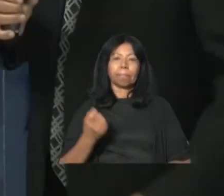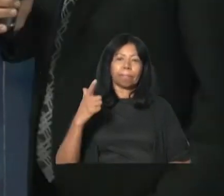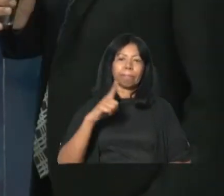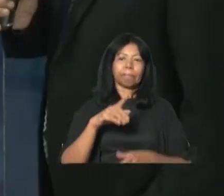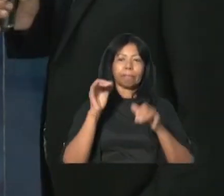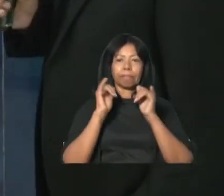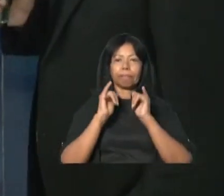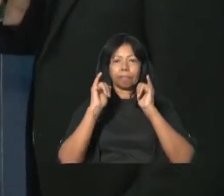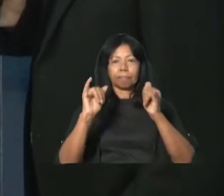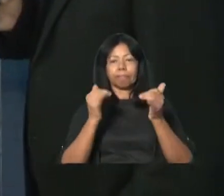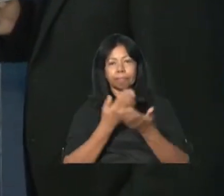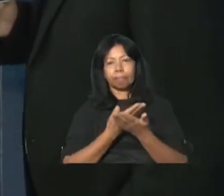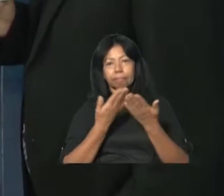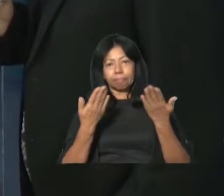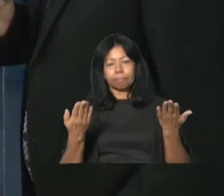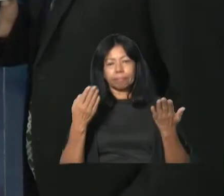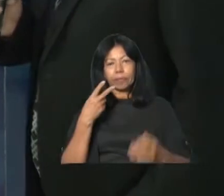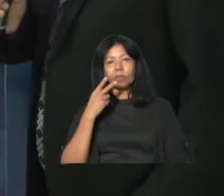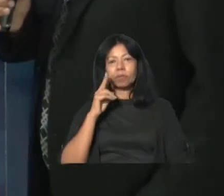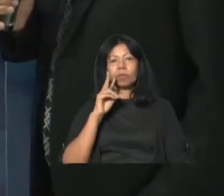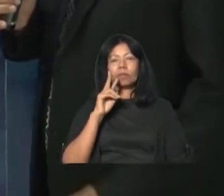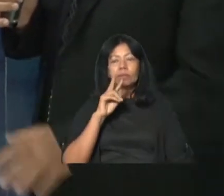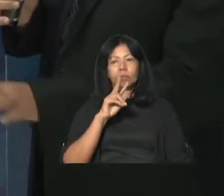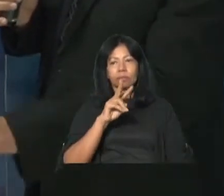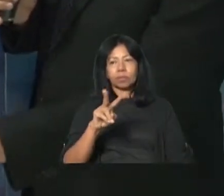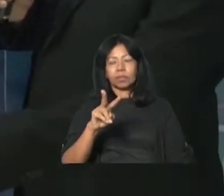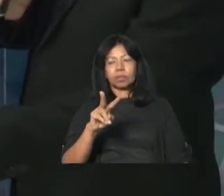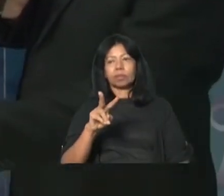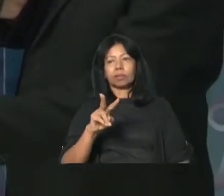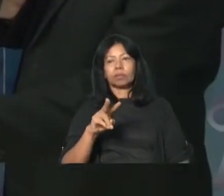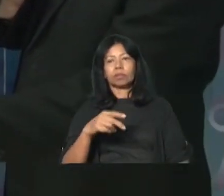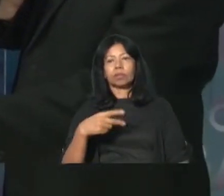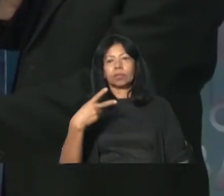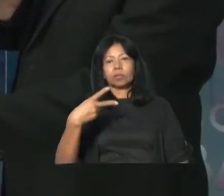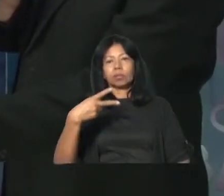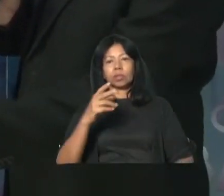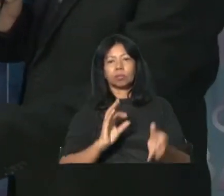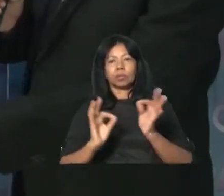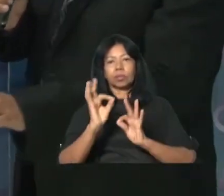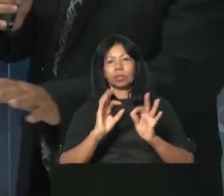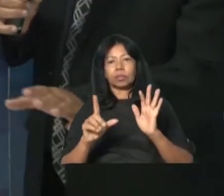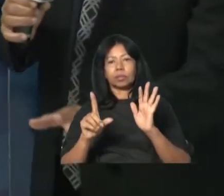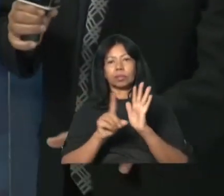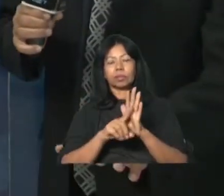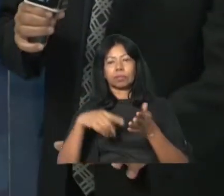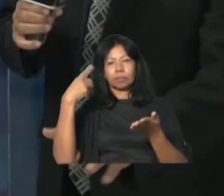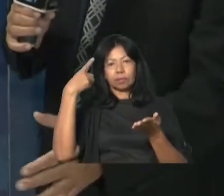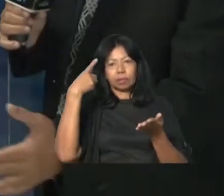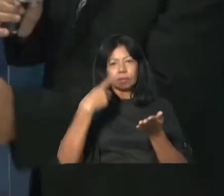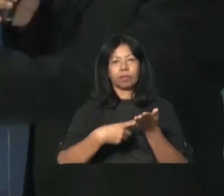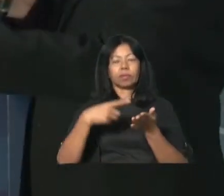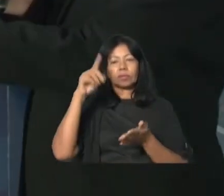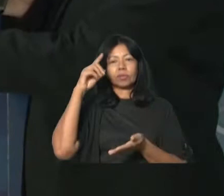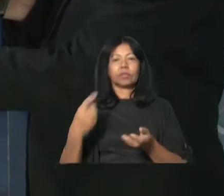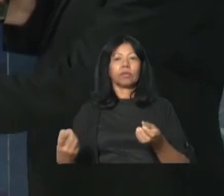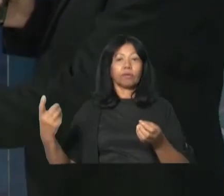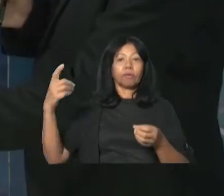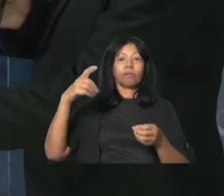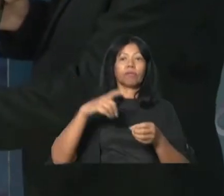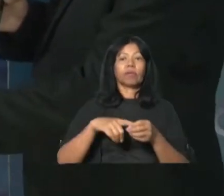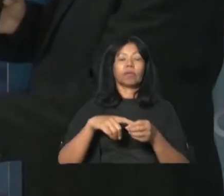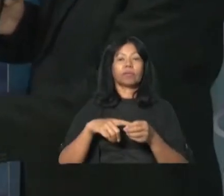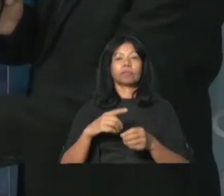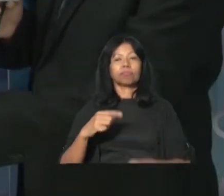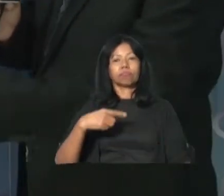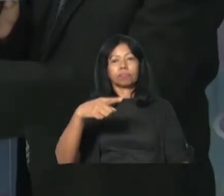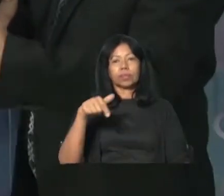ao telespectador que está nos vendo, esses dois projetos de lei que estavam na ordem do dia retornam a semana que